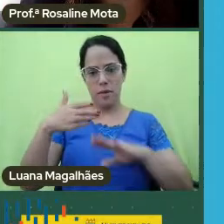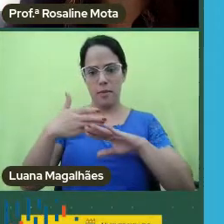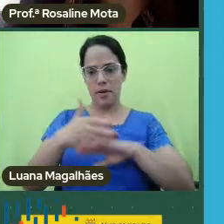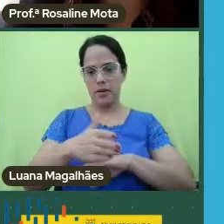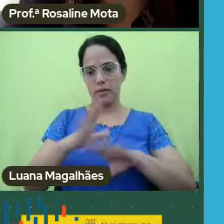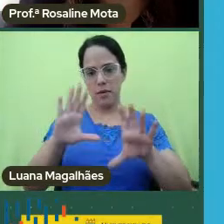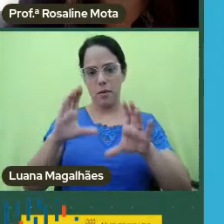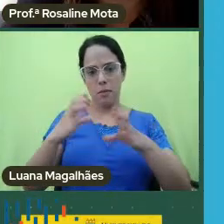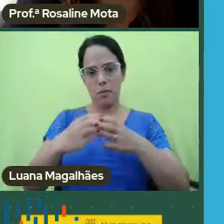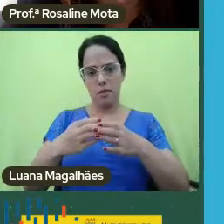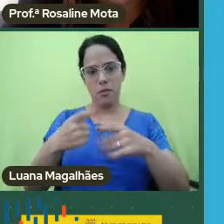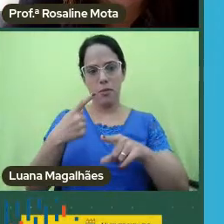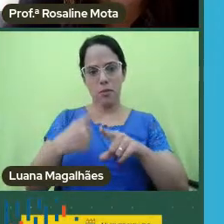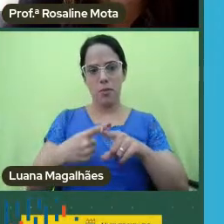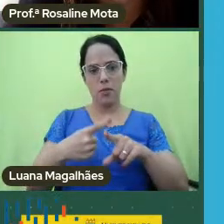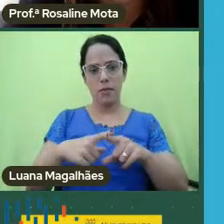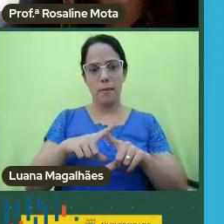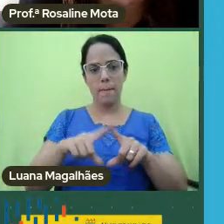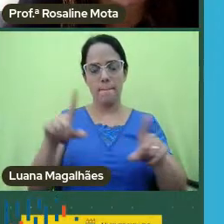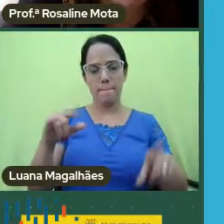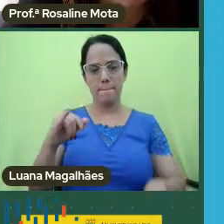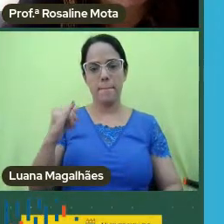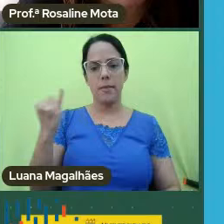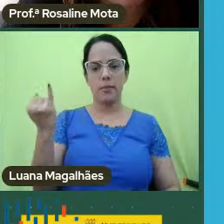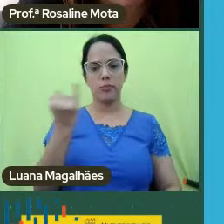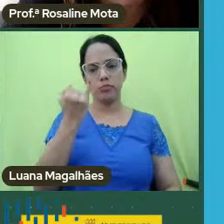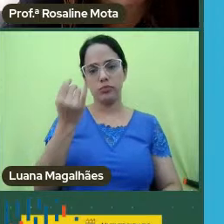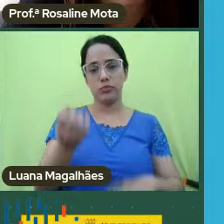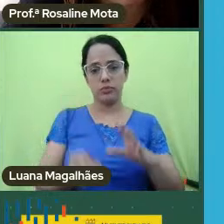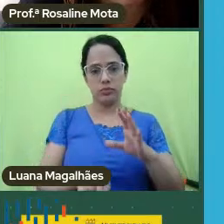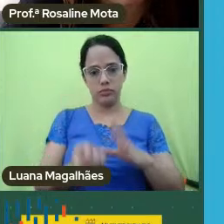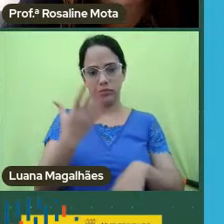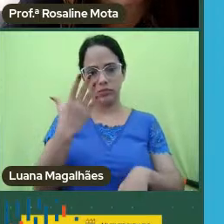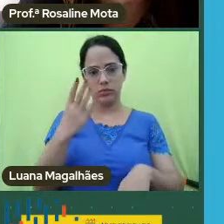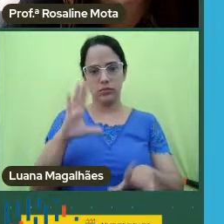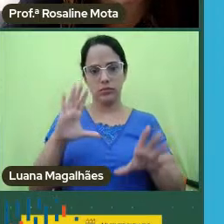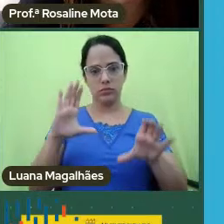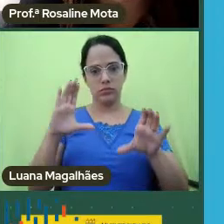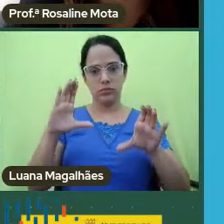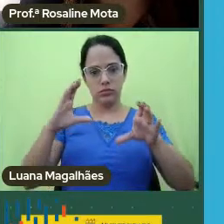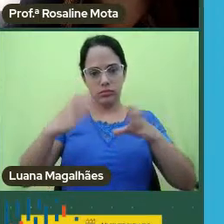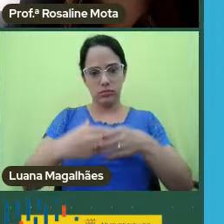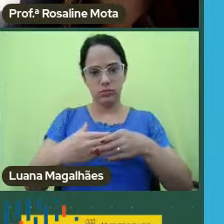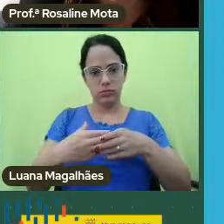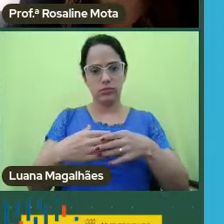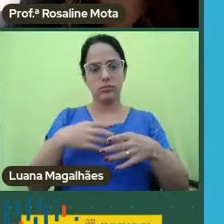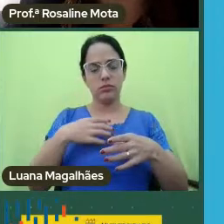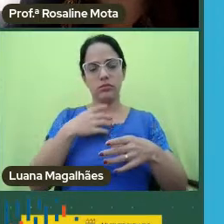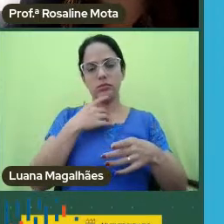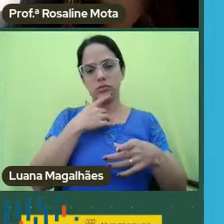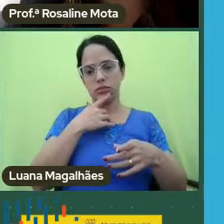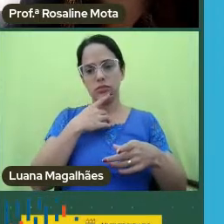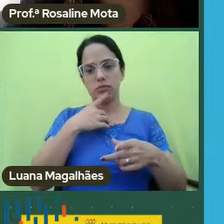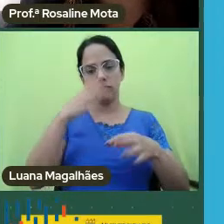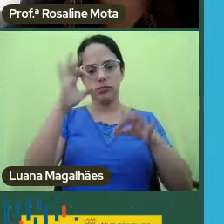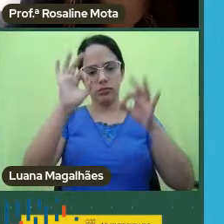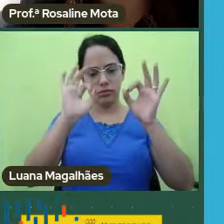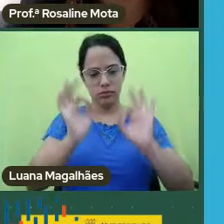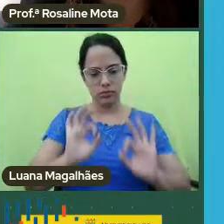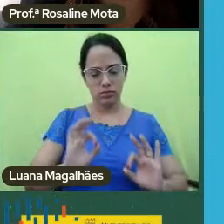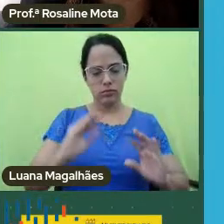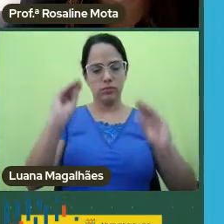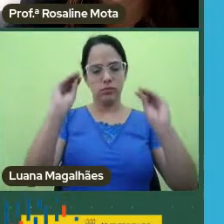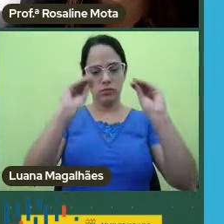né? Mas é necessário que, ao se instituir essas comissões, que se elabore um